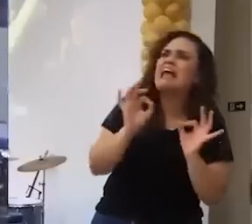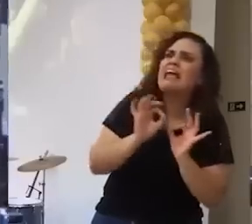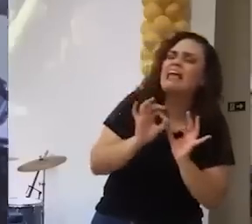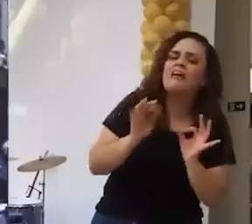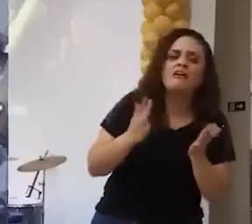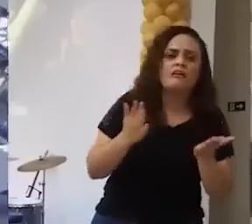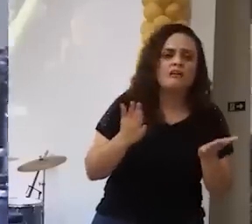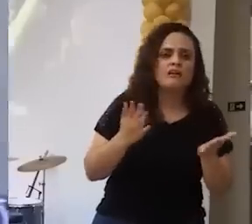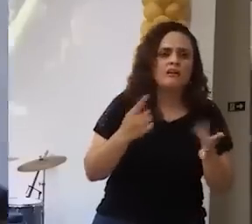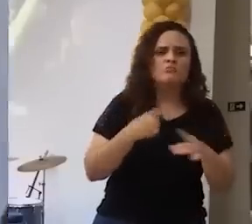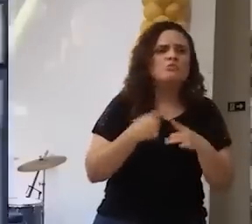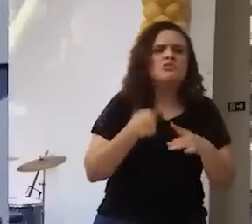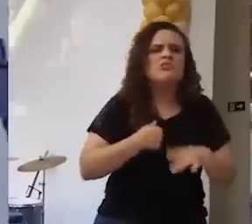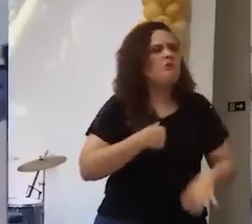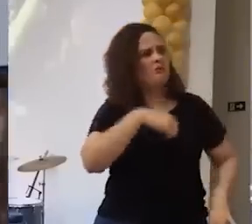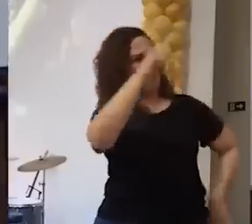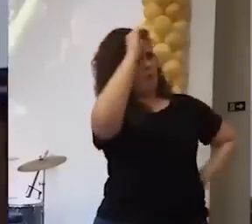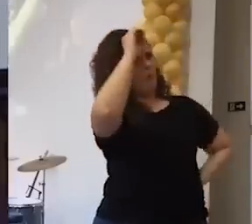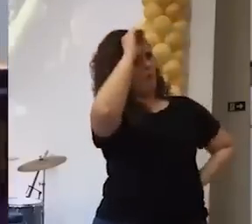por que eu não entendi quase nada?